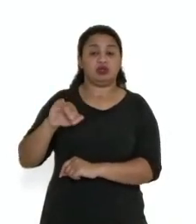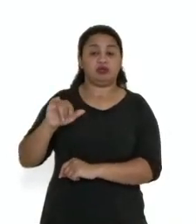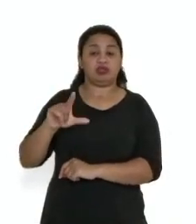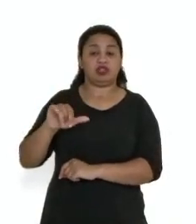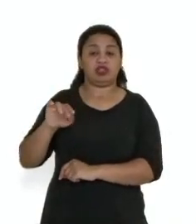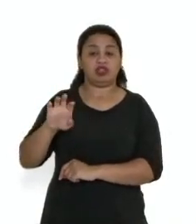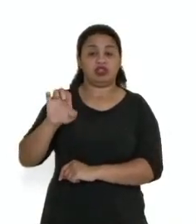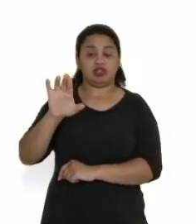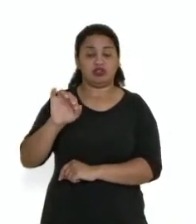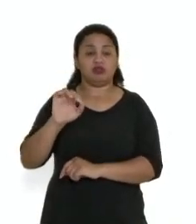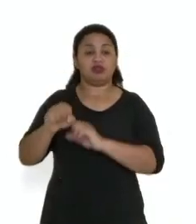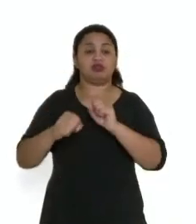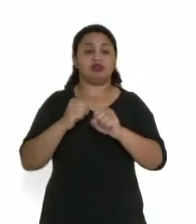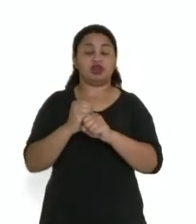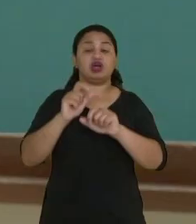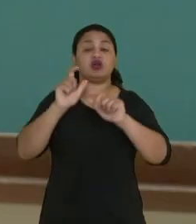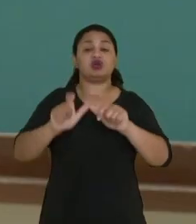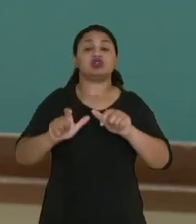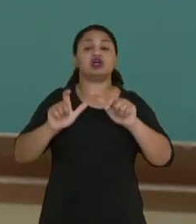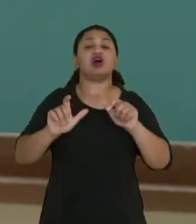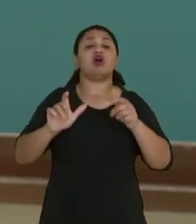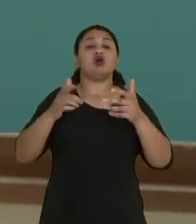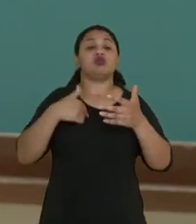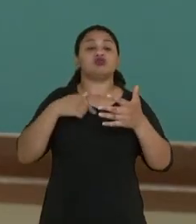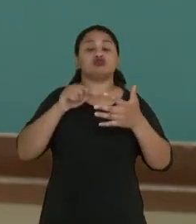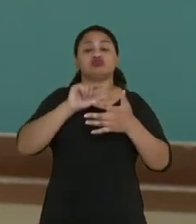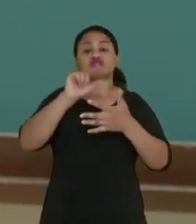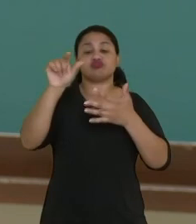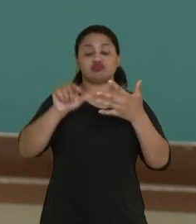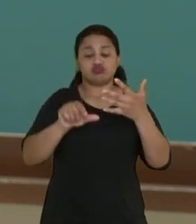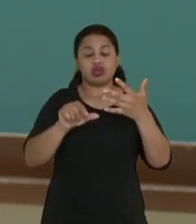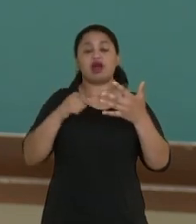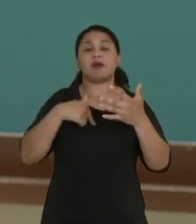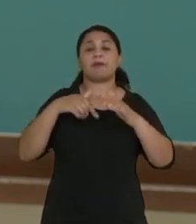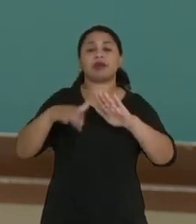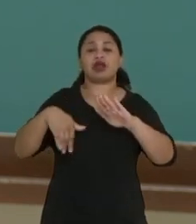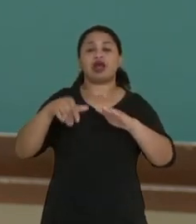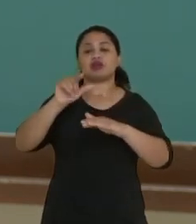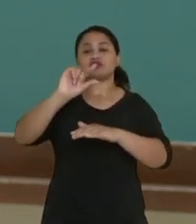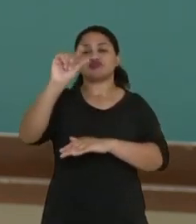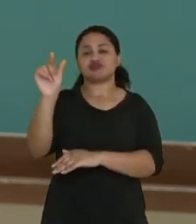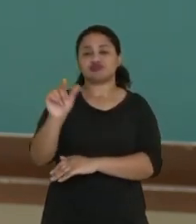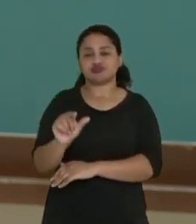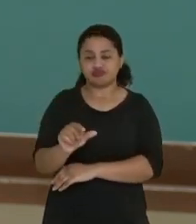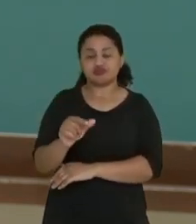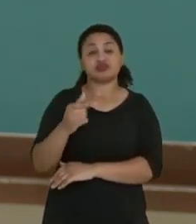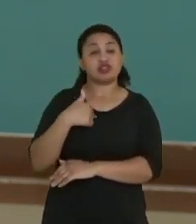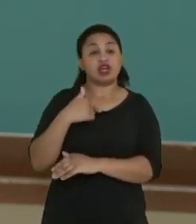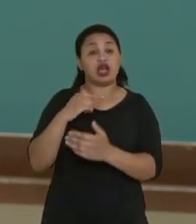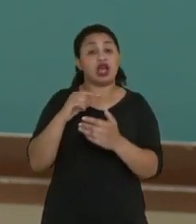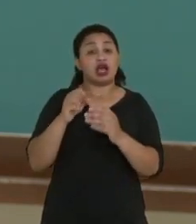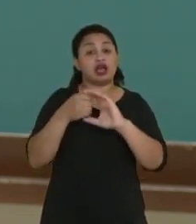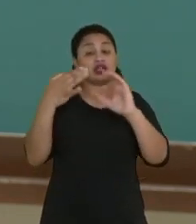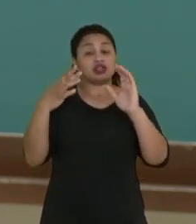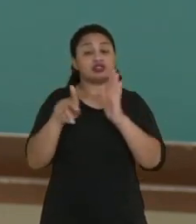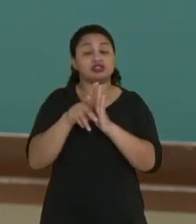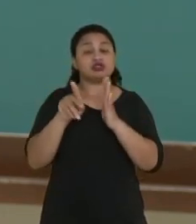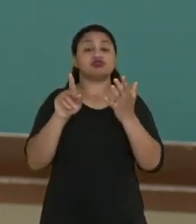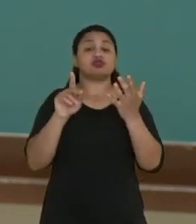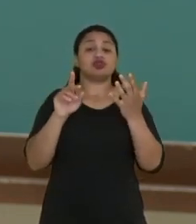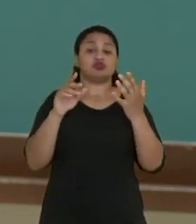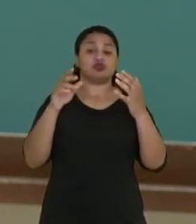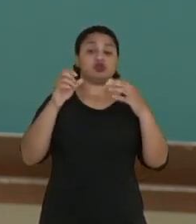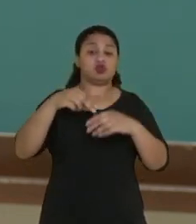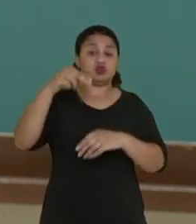na porção litorânea. É um clima do Nordeste, mas que é extremamente chuvoso por aquela influência do oceano